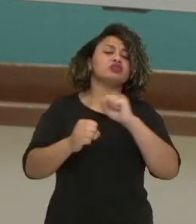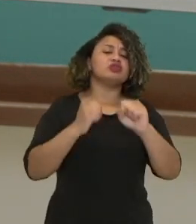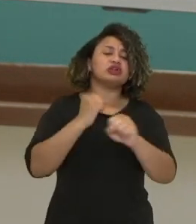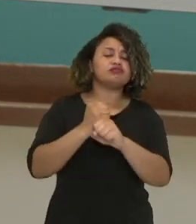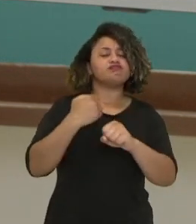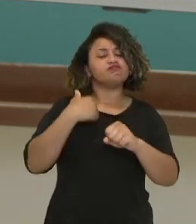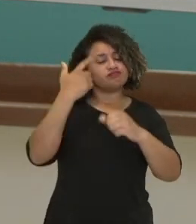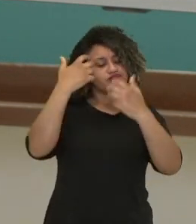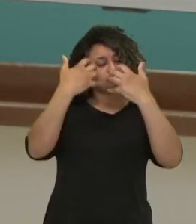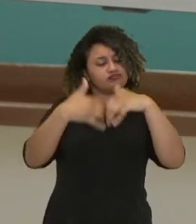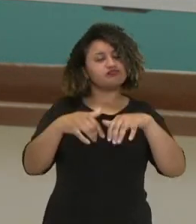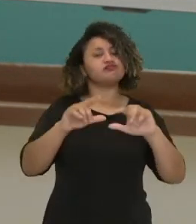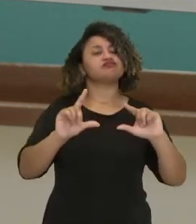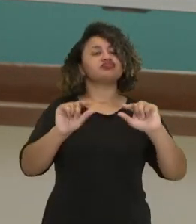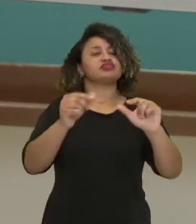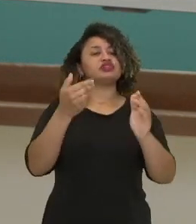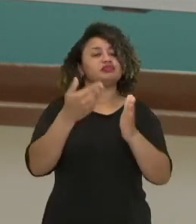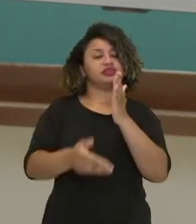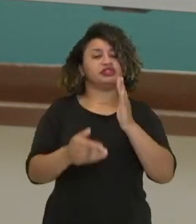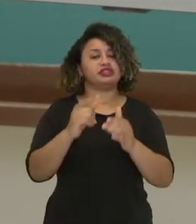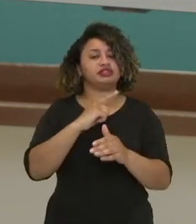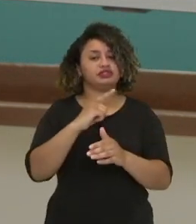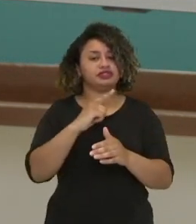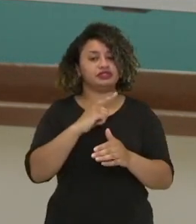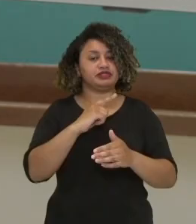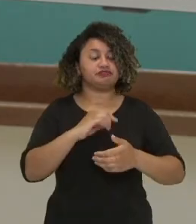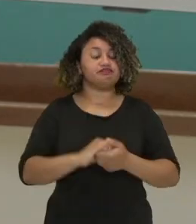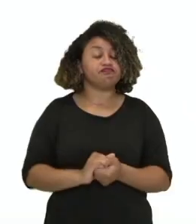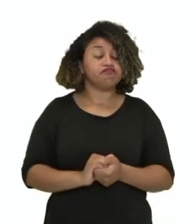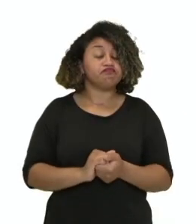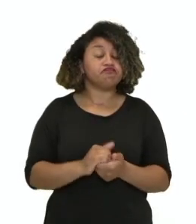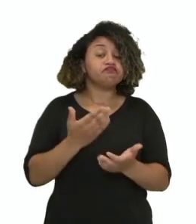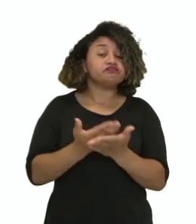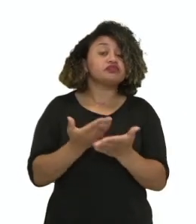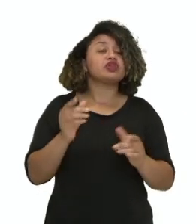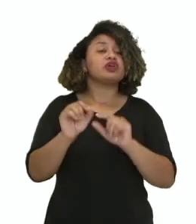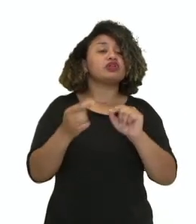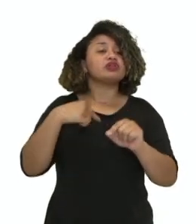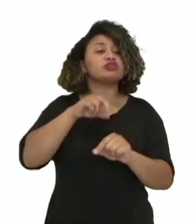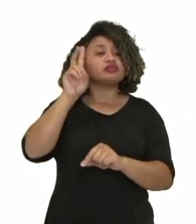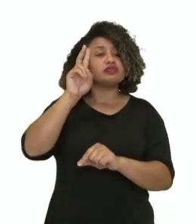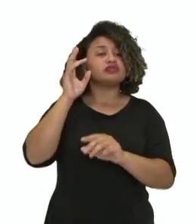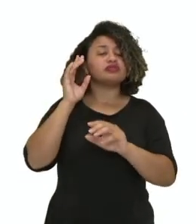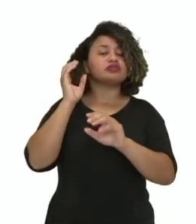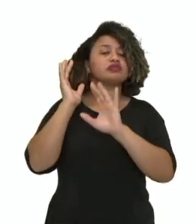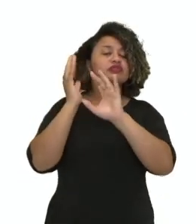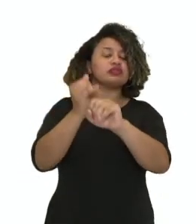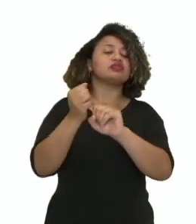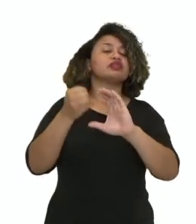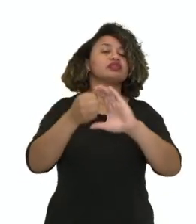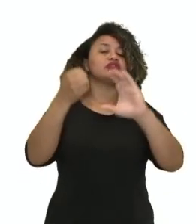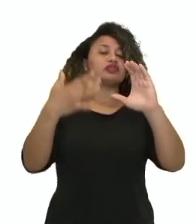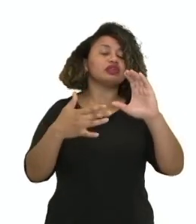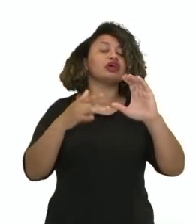pensando na depreciação que ele está sofrendo. Nessa aula, nós relembramos características de uma